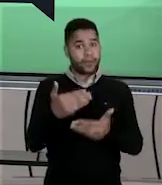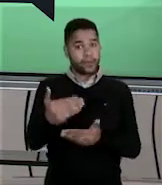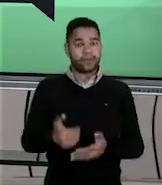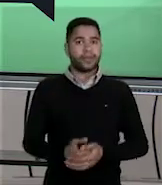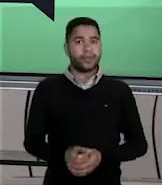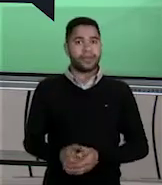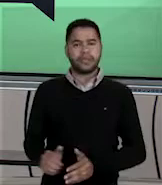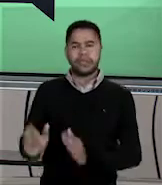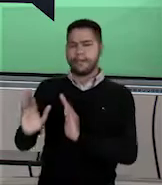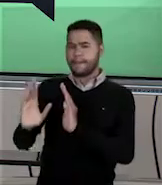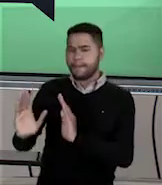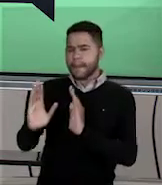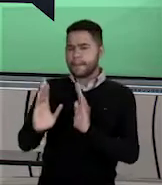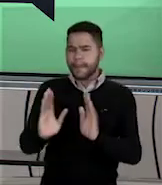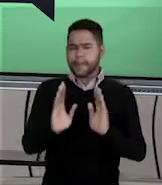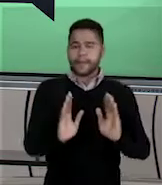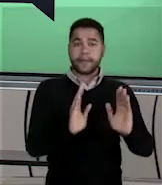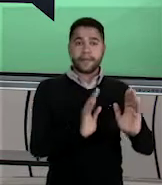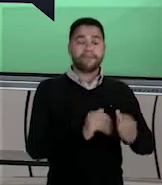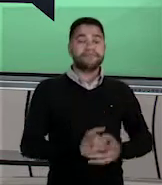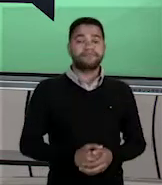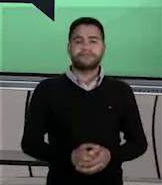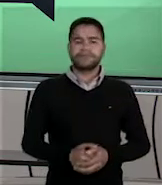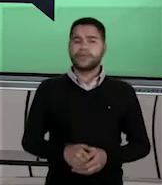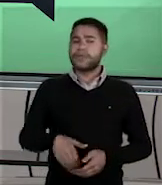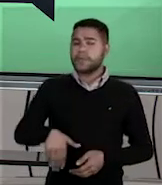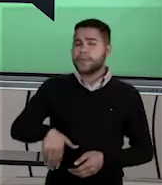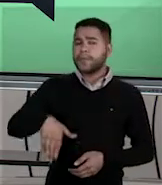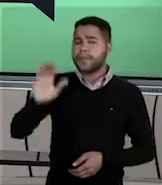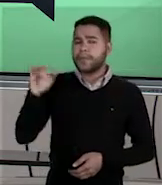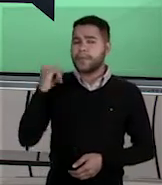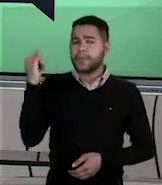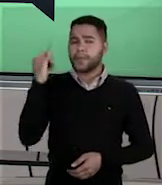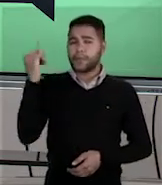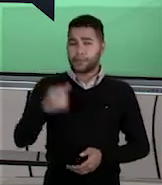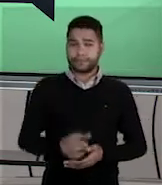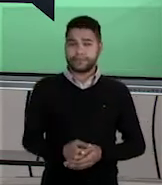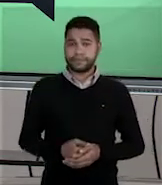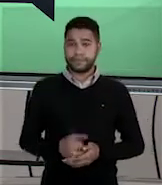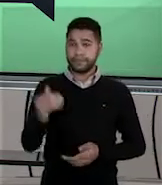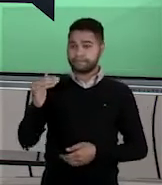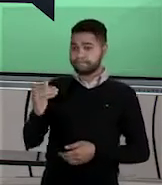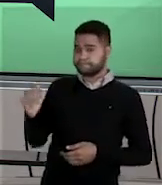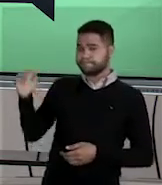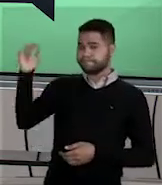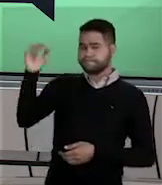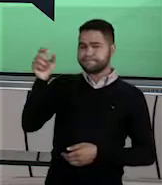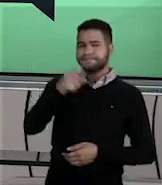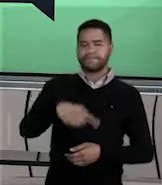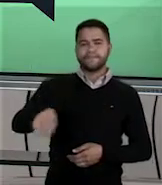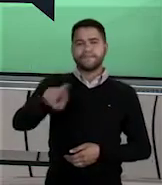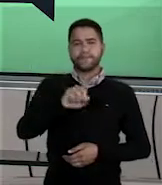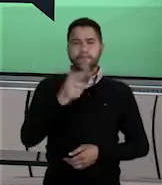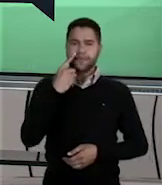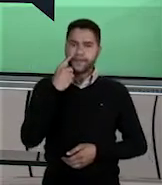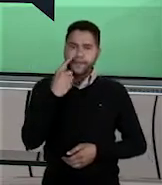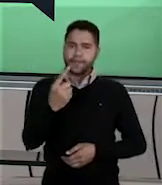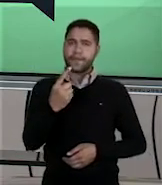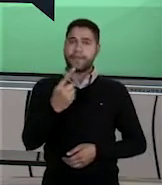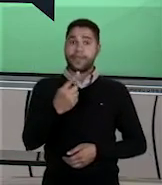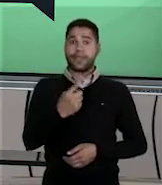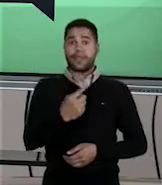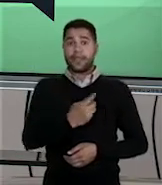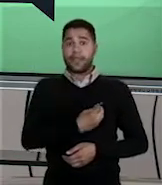por etapas. O mais importante é que na sua fase adulta, você vai ver plenamente a sua